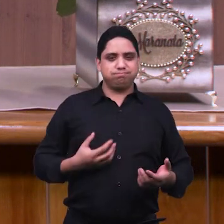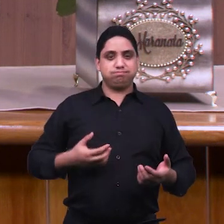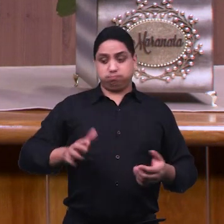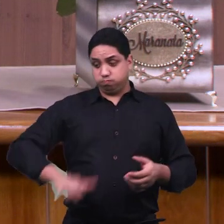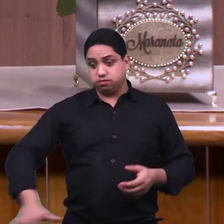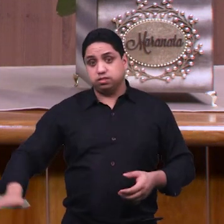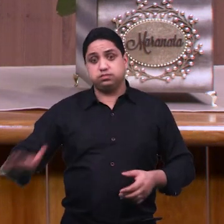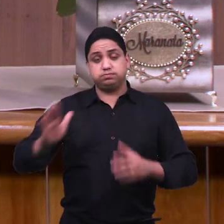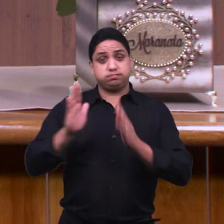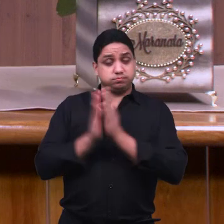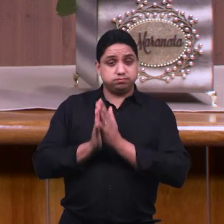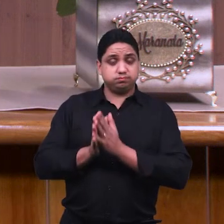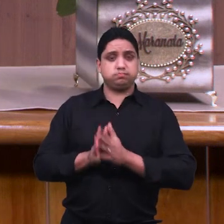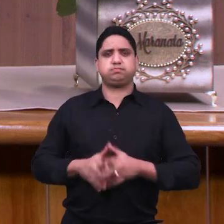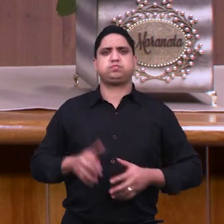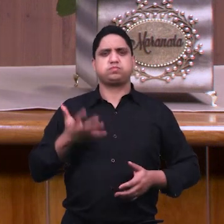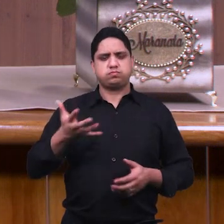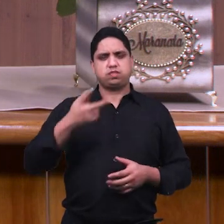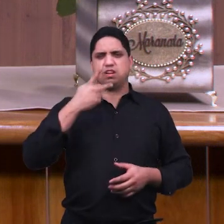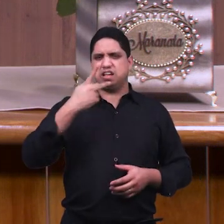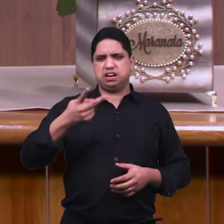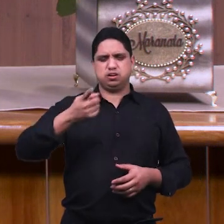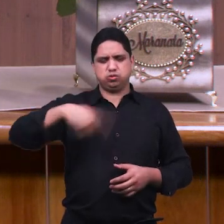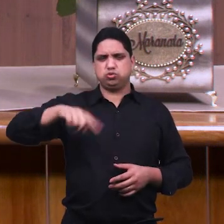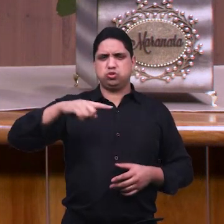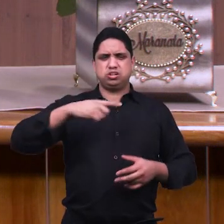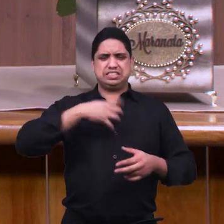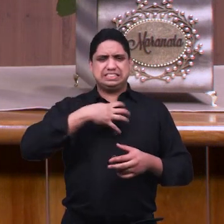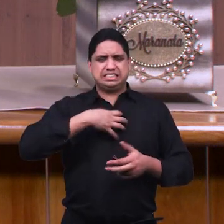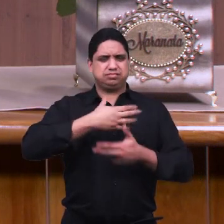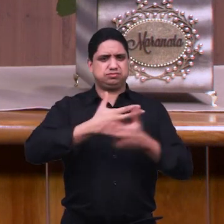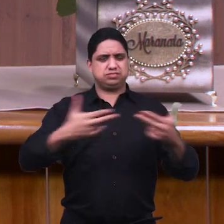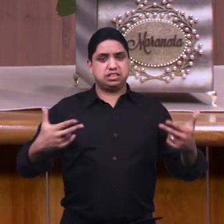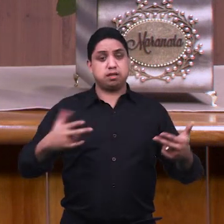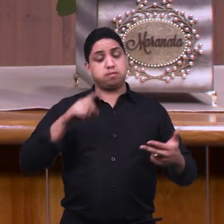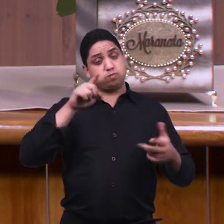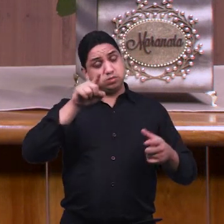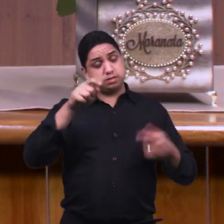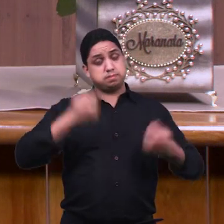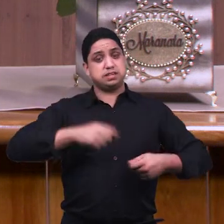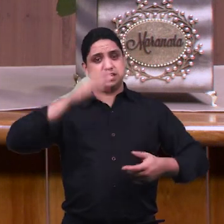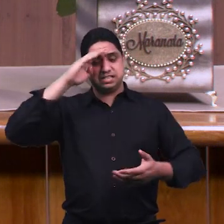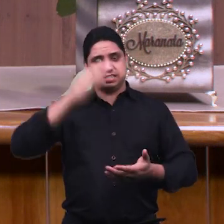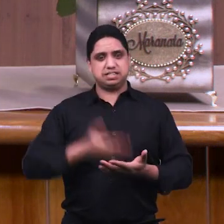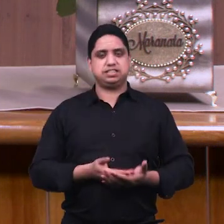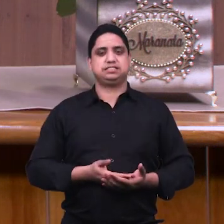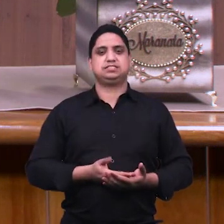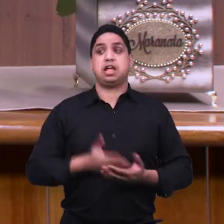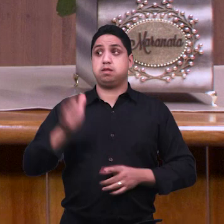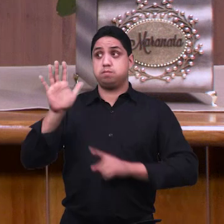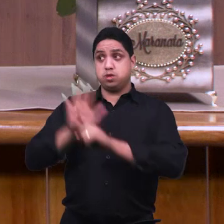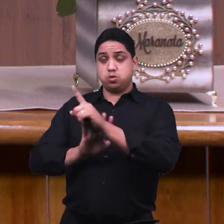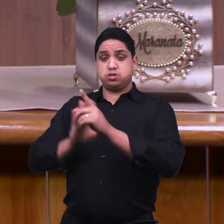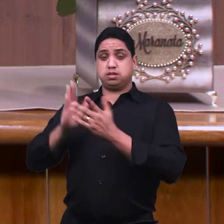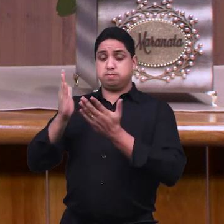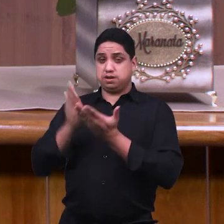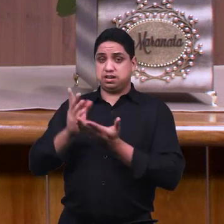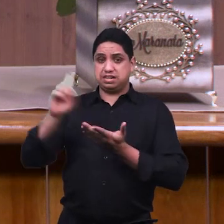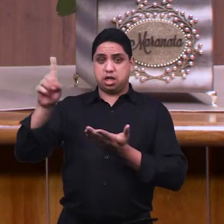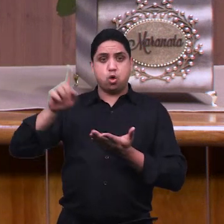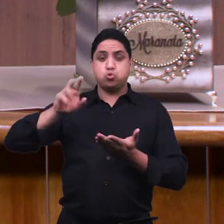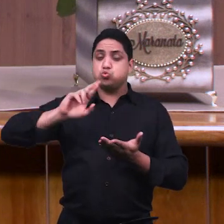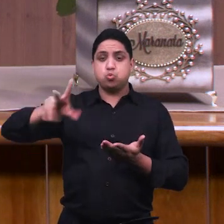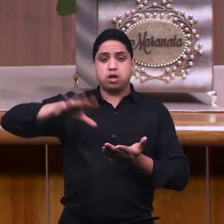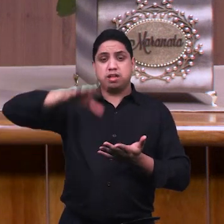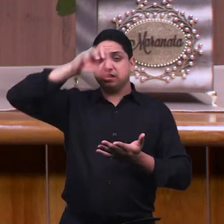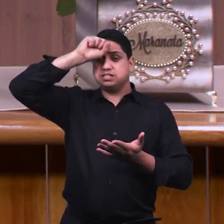Ele fala uma criança orando. Ele quer falar com o homem de todas as formas. Então creia. A consulta à palavra não é